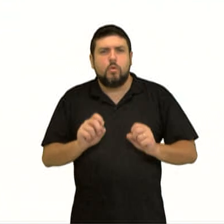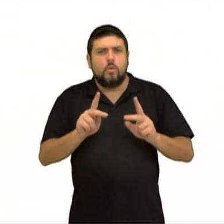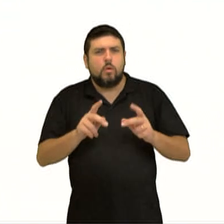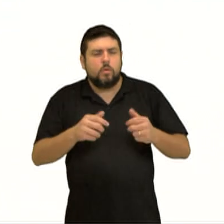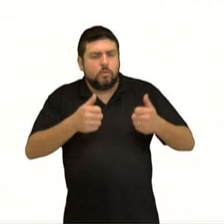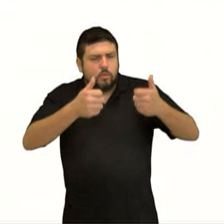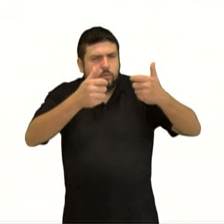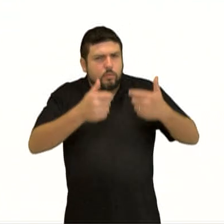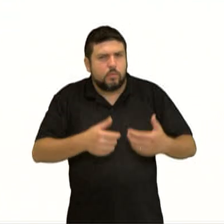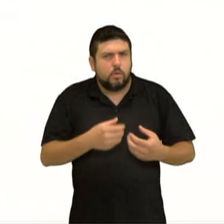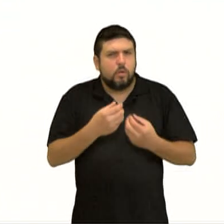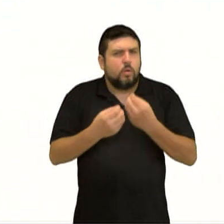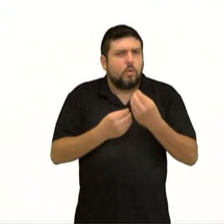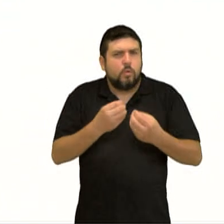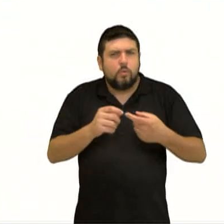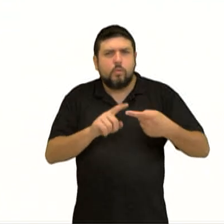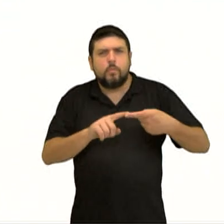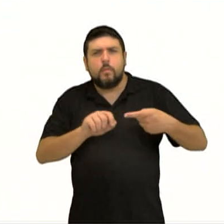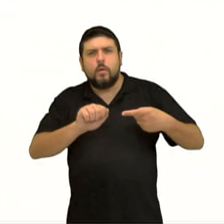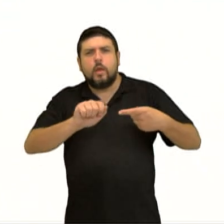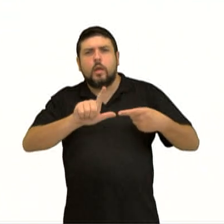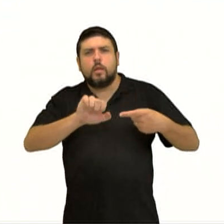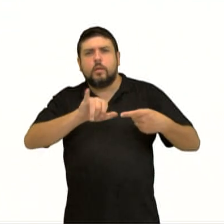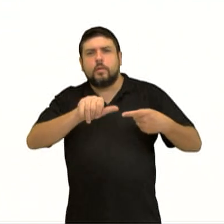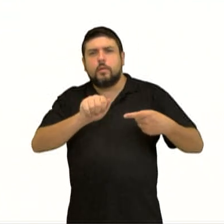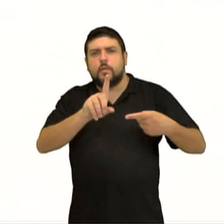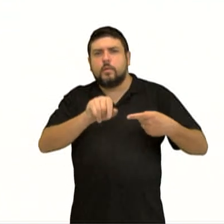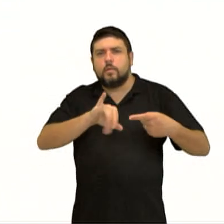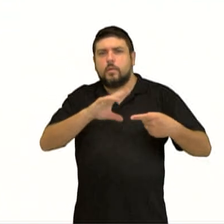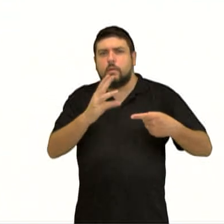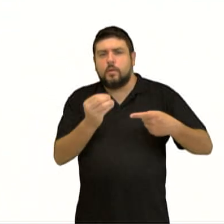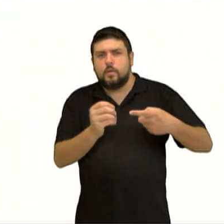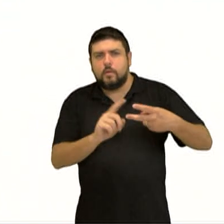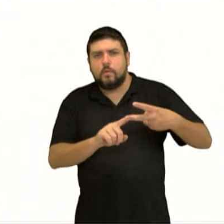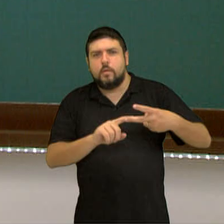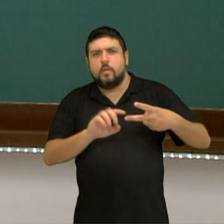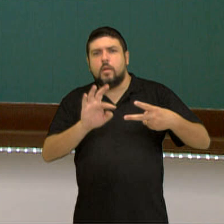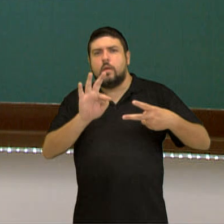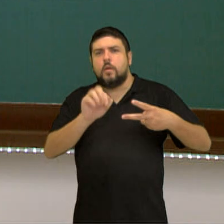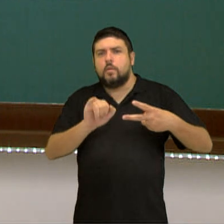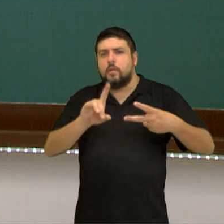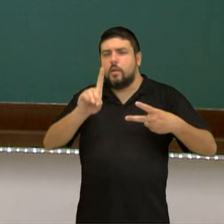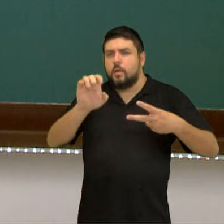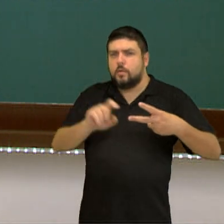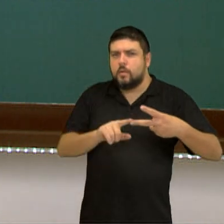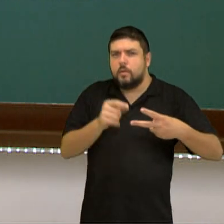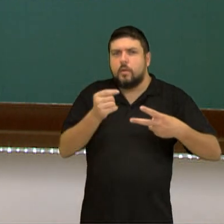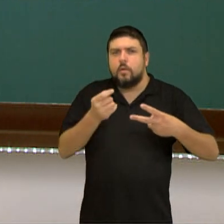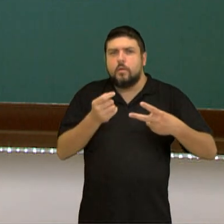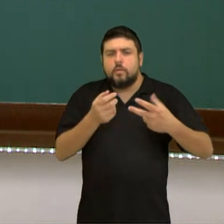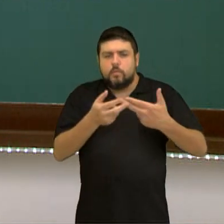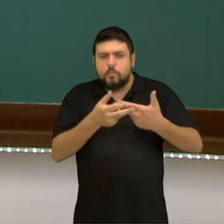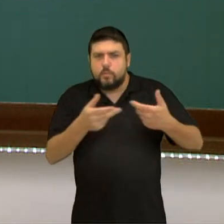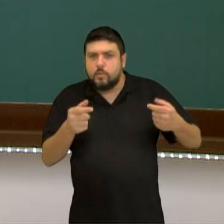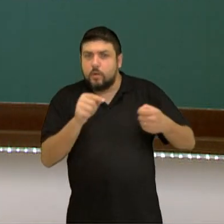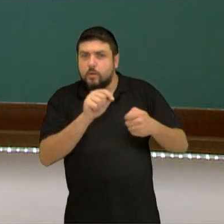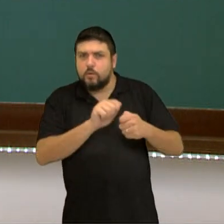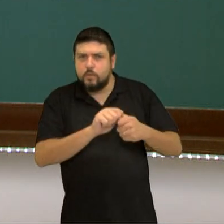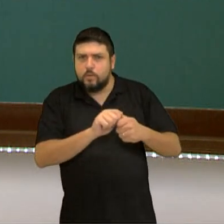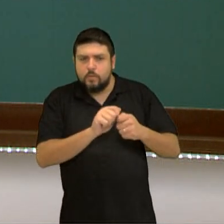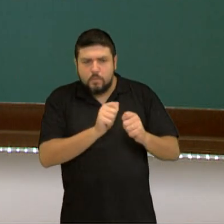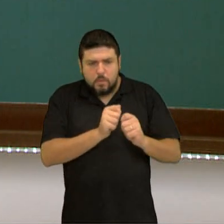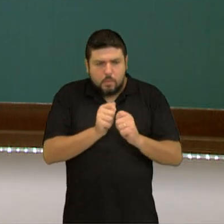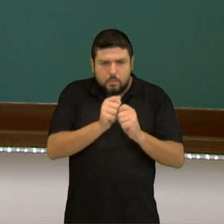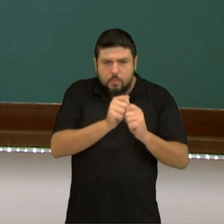Mestre Taíde, para a gente ver a riqueza do detalhe das obras dele, que é uma